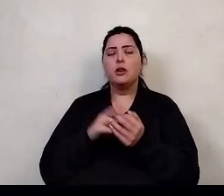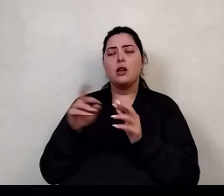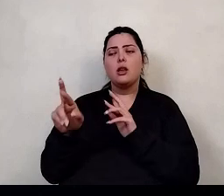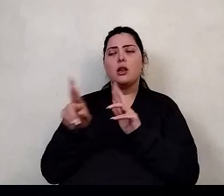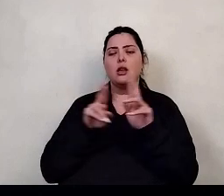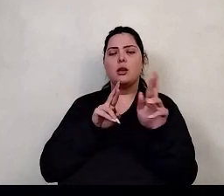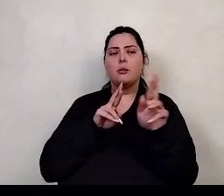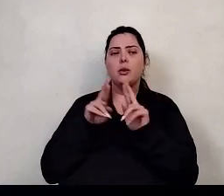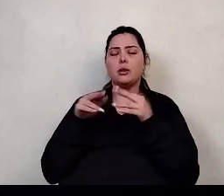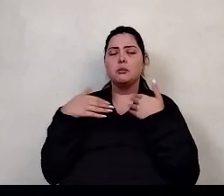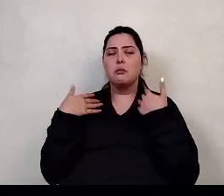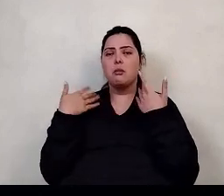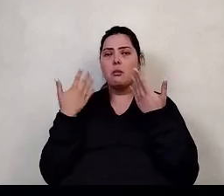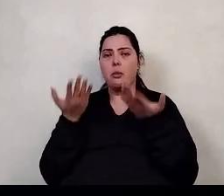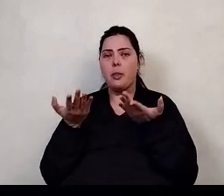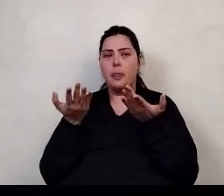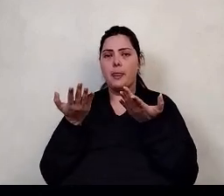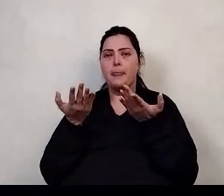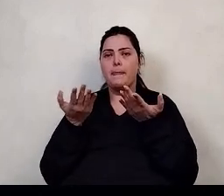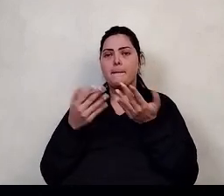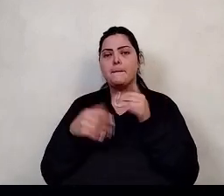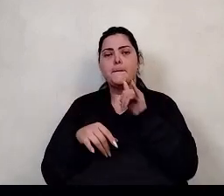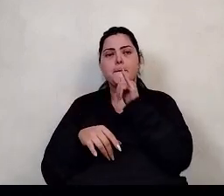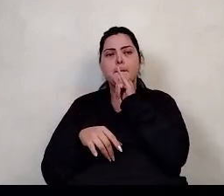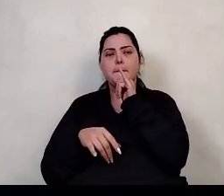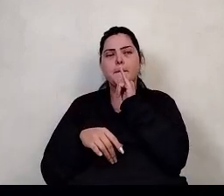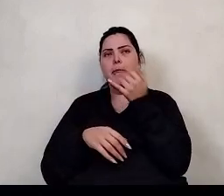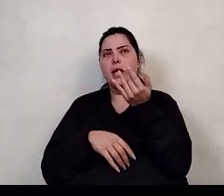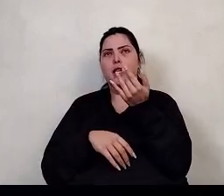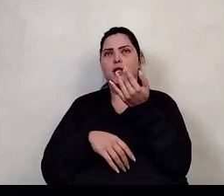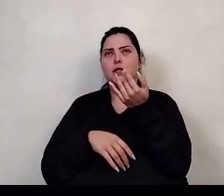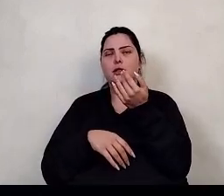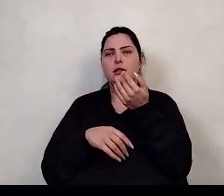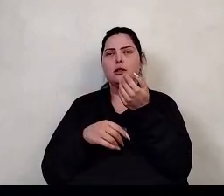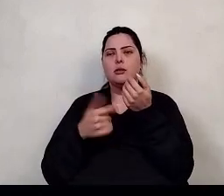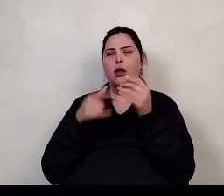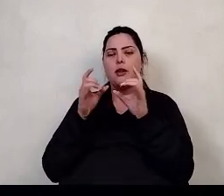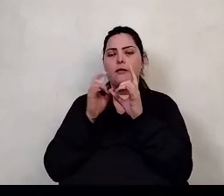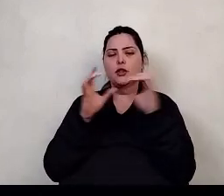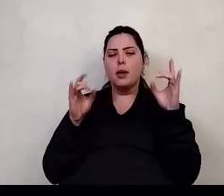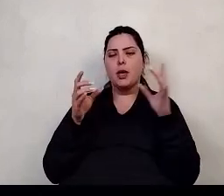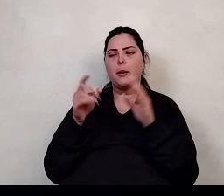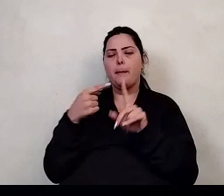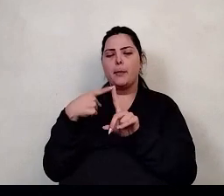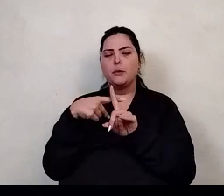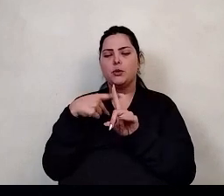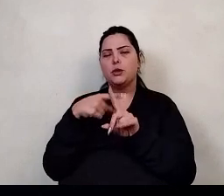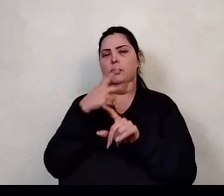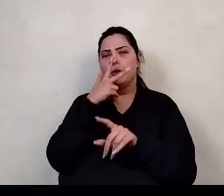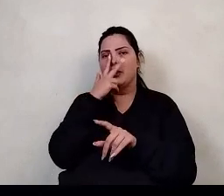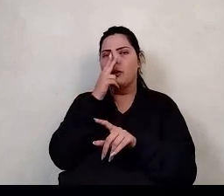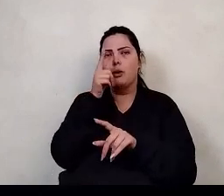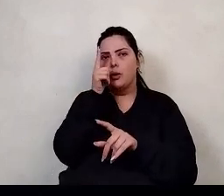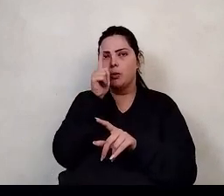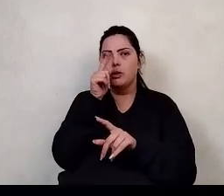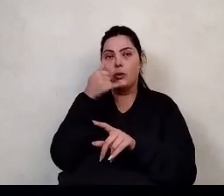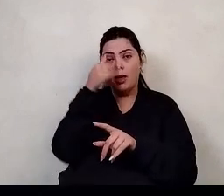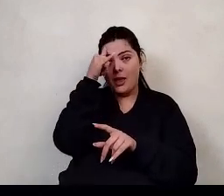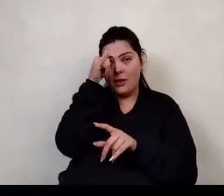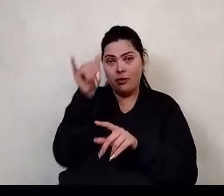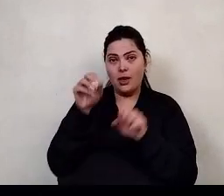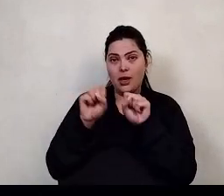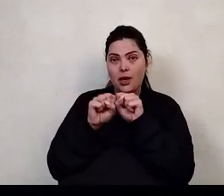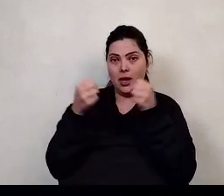bom, esses testes não me dão um feedback positivo, tipo, eu não consigo evitar a quebra de teste